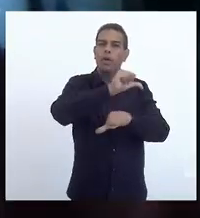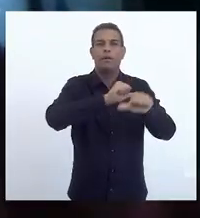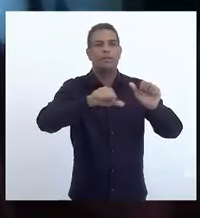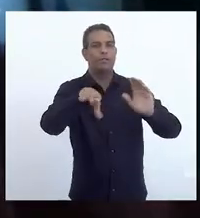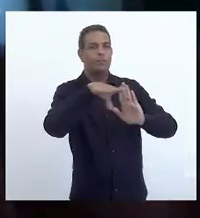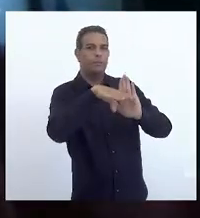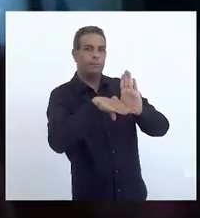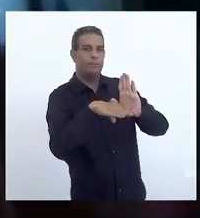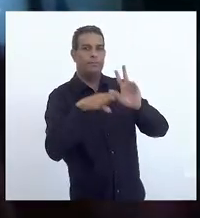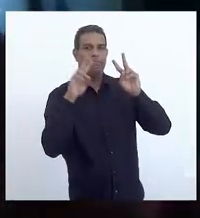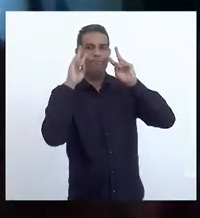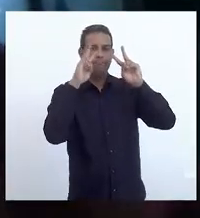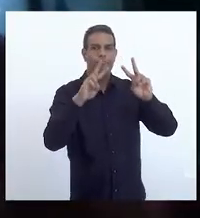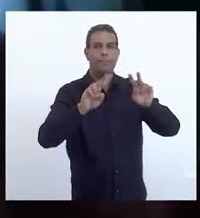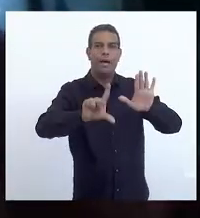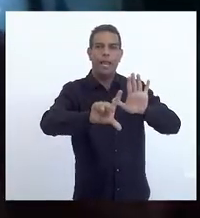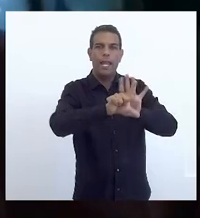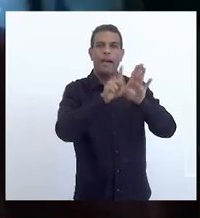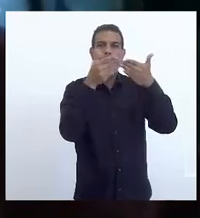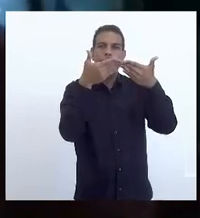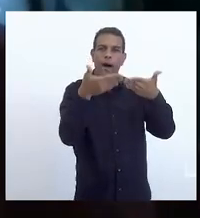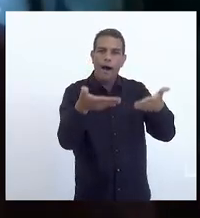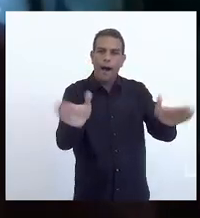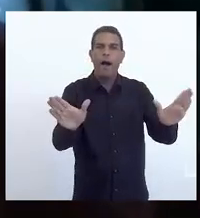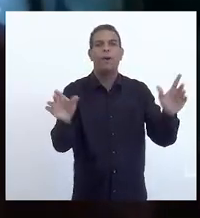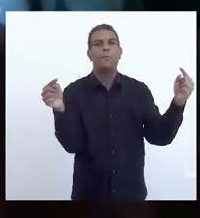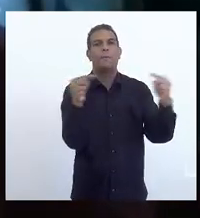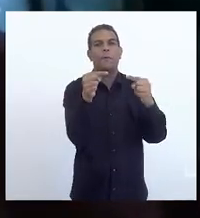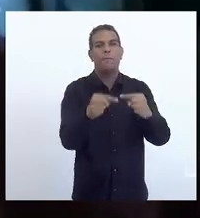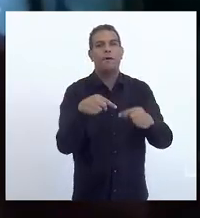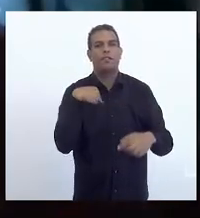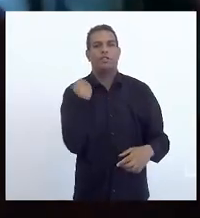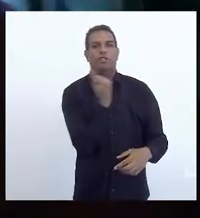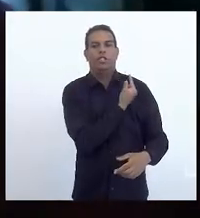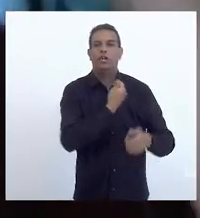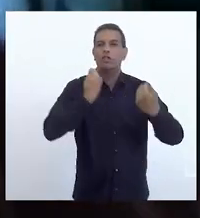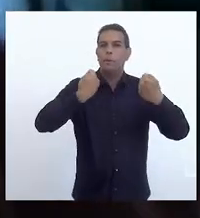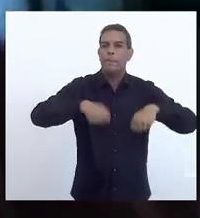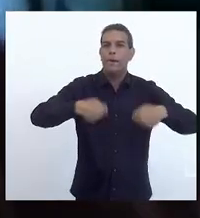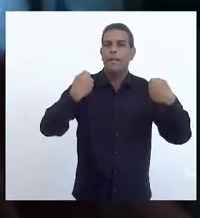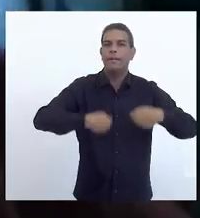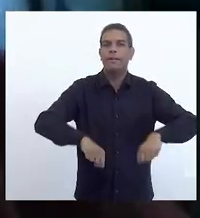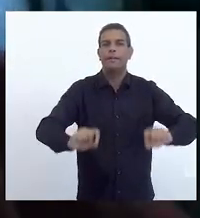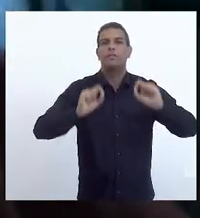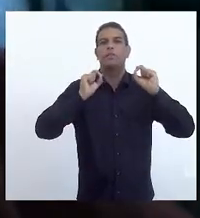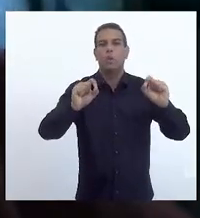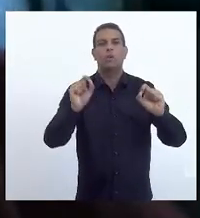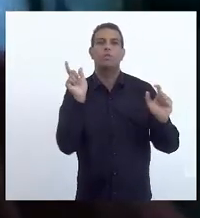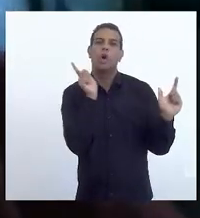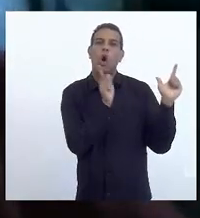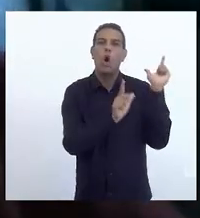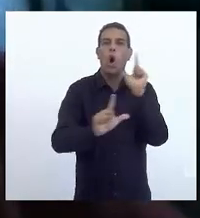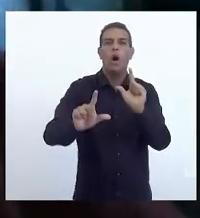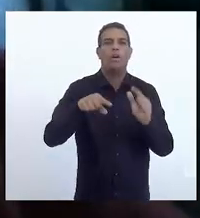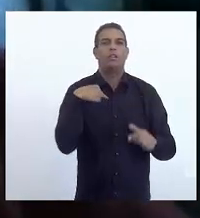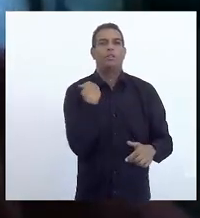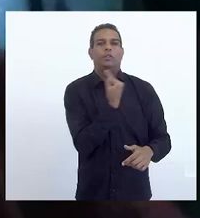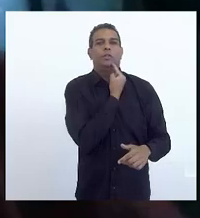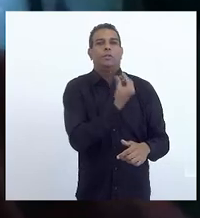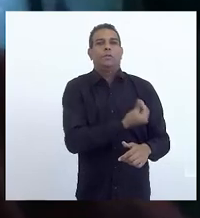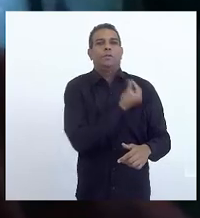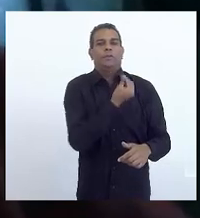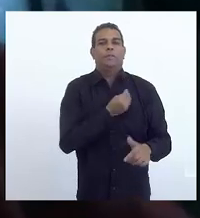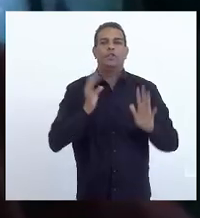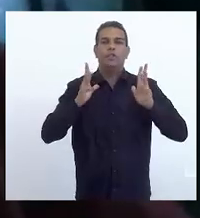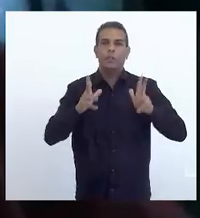a lei agora o Jair Bittencourt está ampliando mais ainda, o que é muito necessário. O sol que está aqui em cima é energia limpa